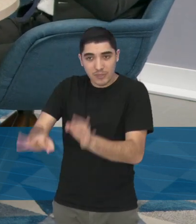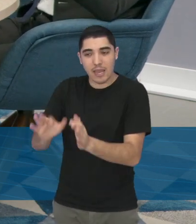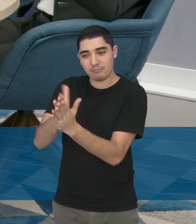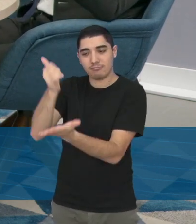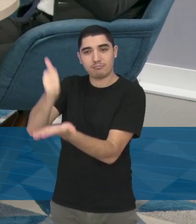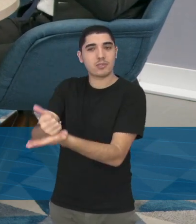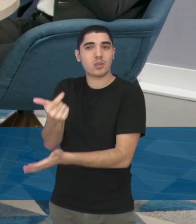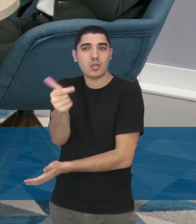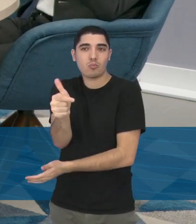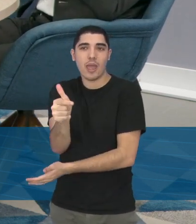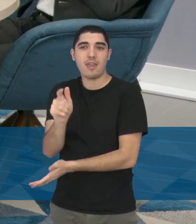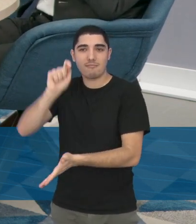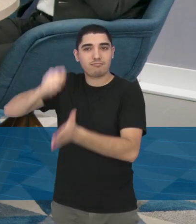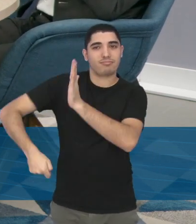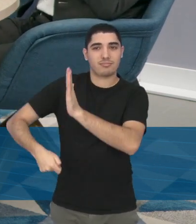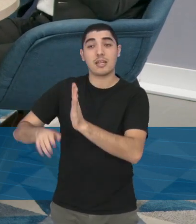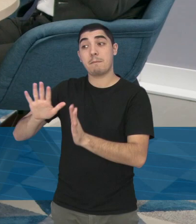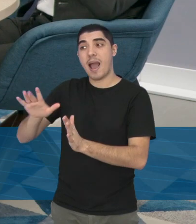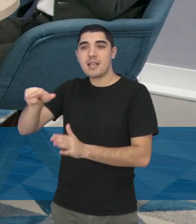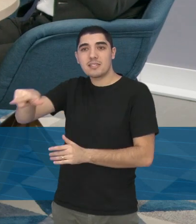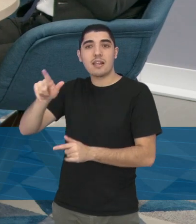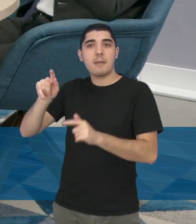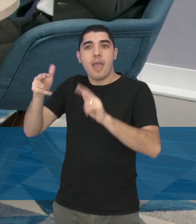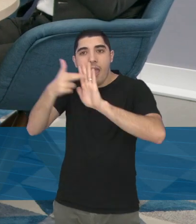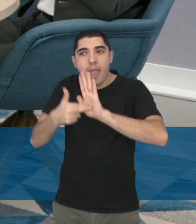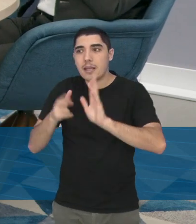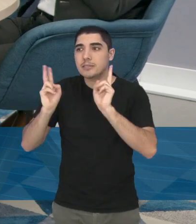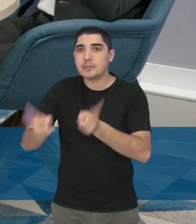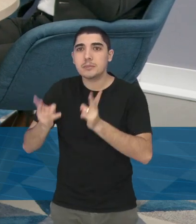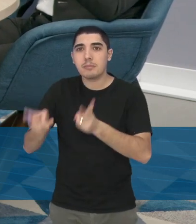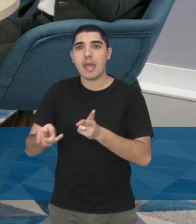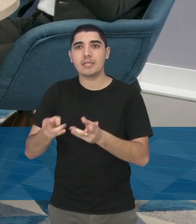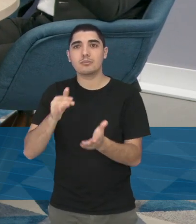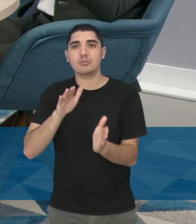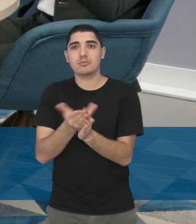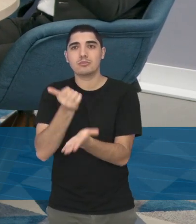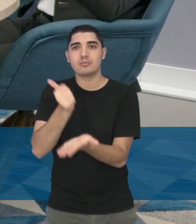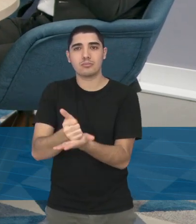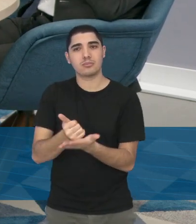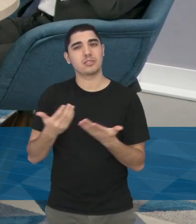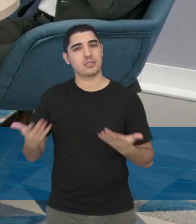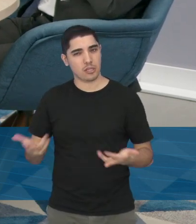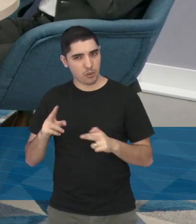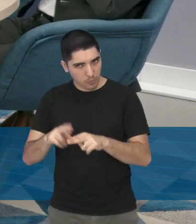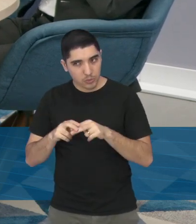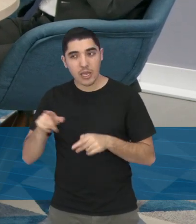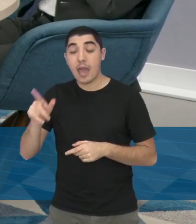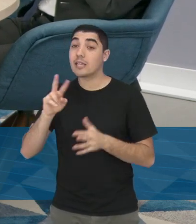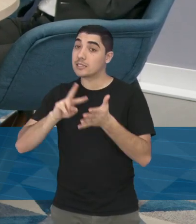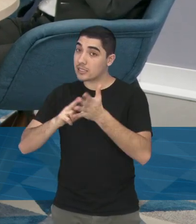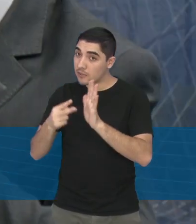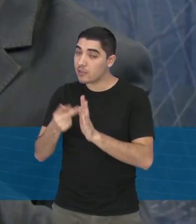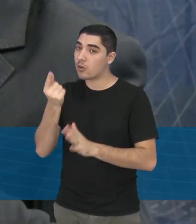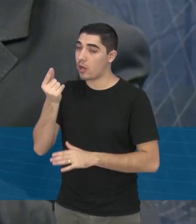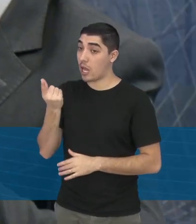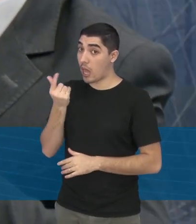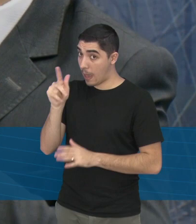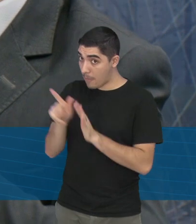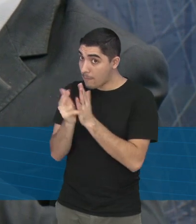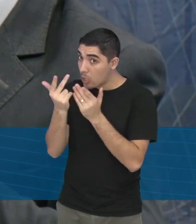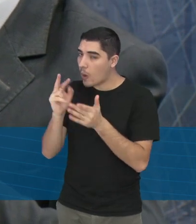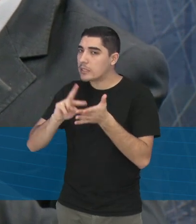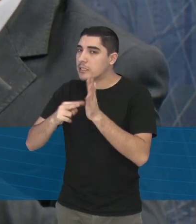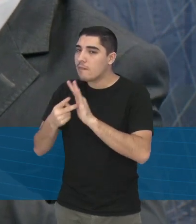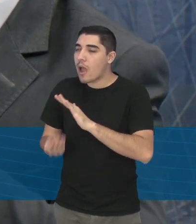3º da CLT. Falhou um dos requisitos, acabou. Principalmente a subordinação. Tá? Porque se eu presto serviço, eu presto serviço